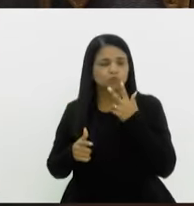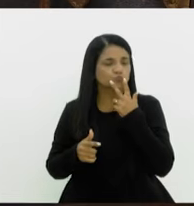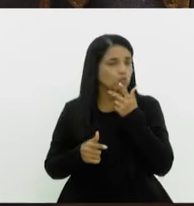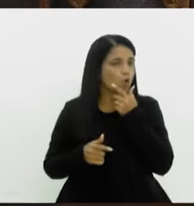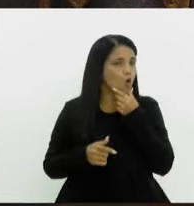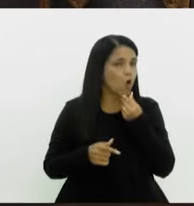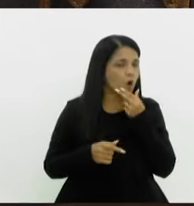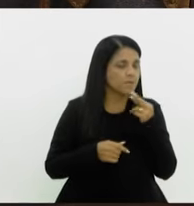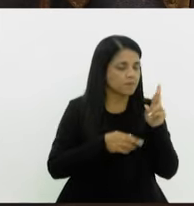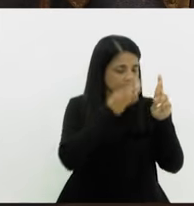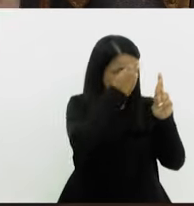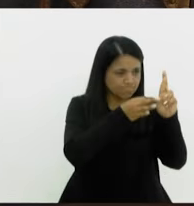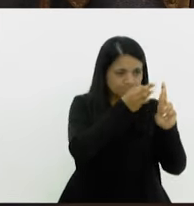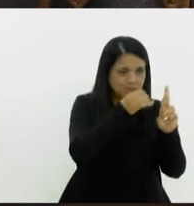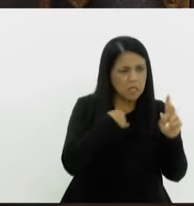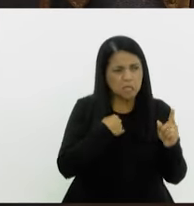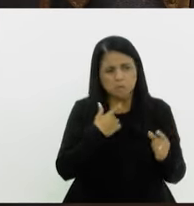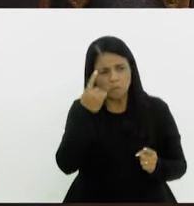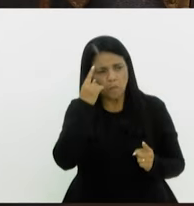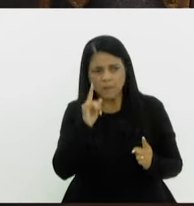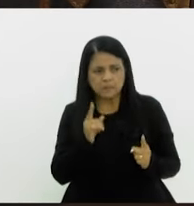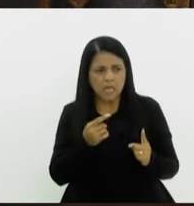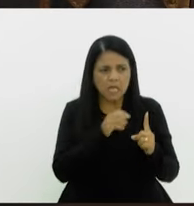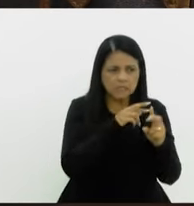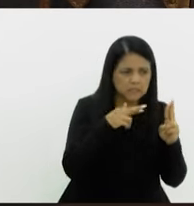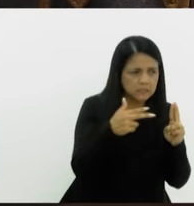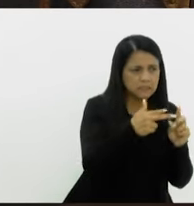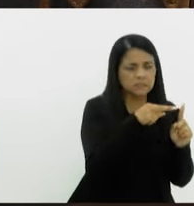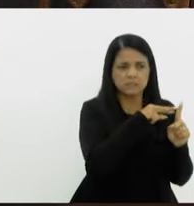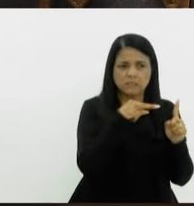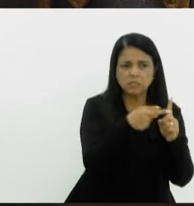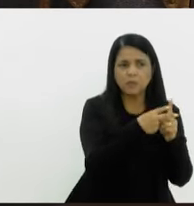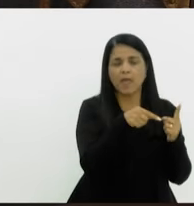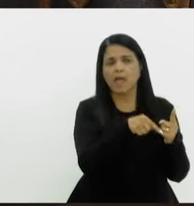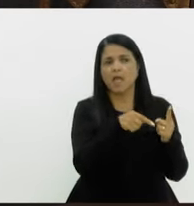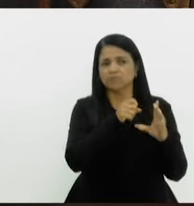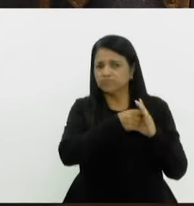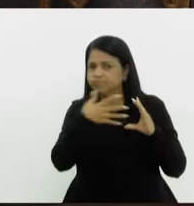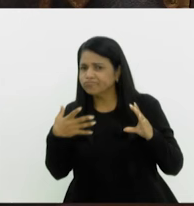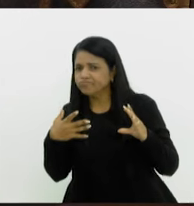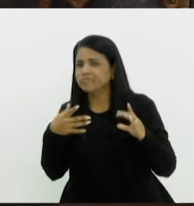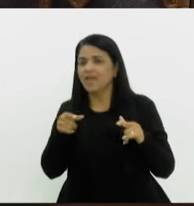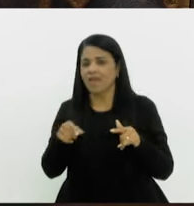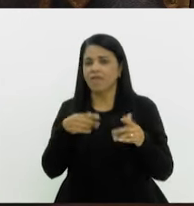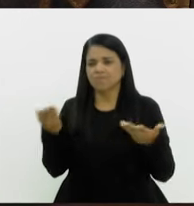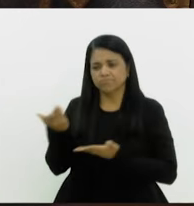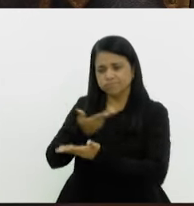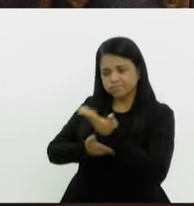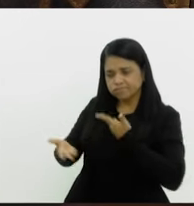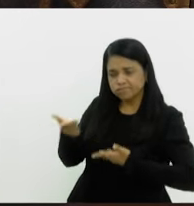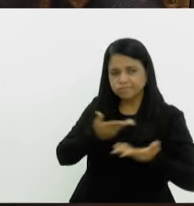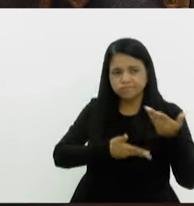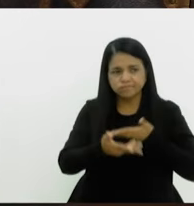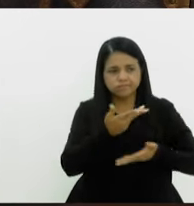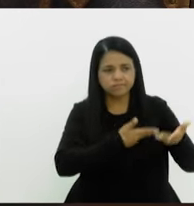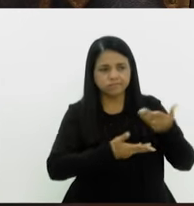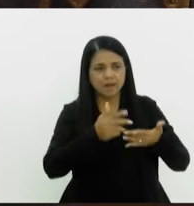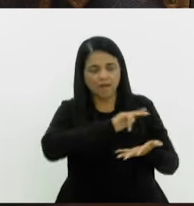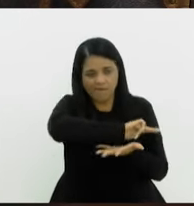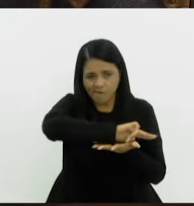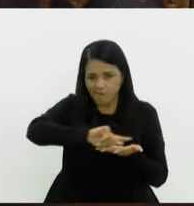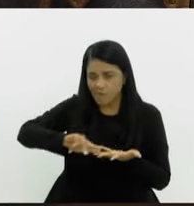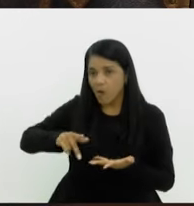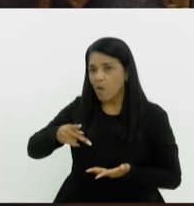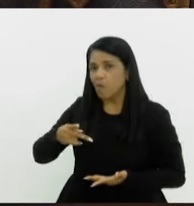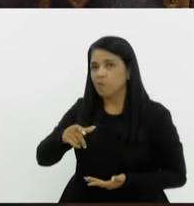Poxa eu não tinha pensado Por Esse aspecto E vice-versa então você ter essa pluralidade é